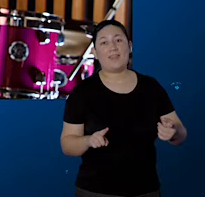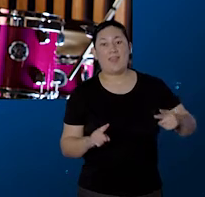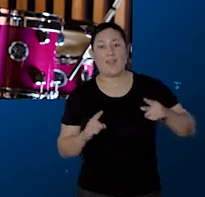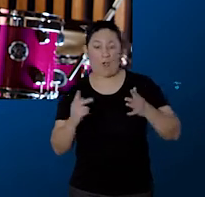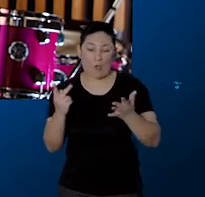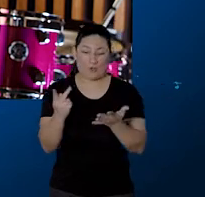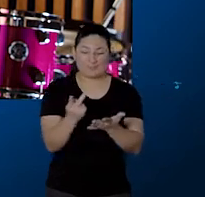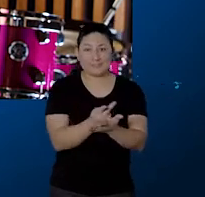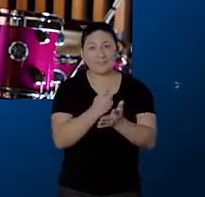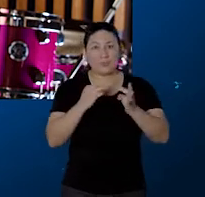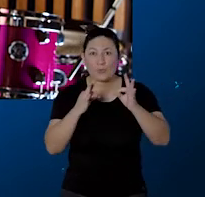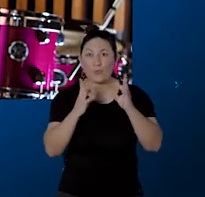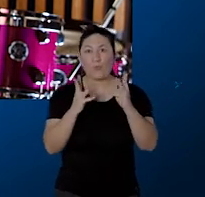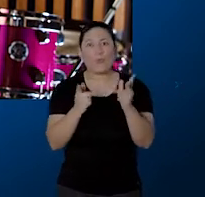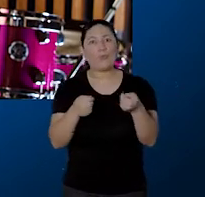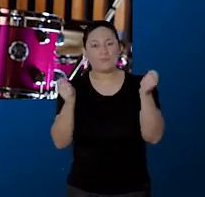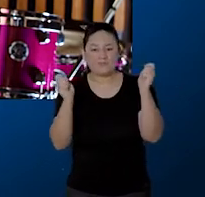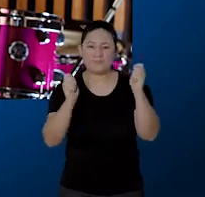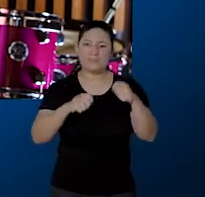Tudo pode